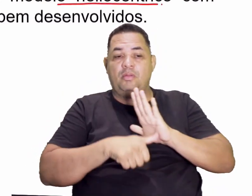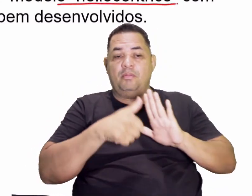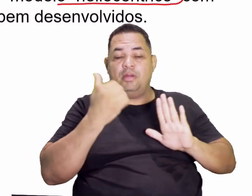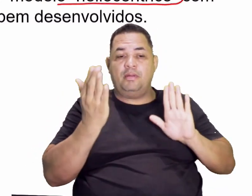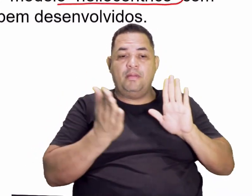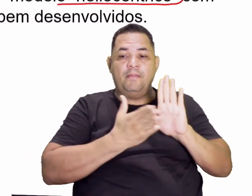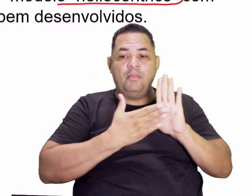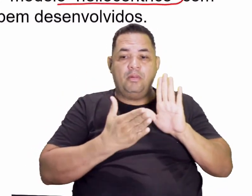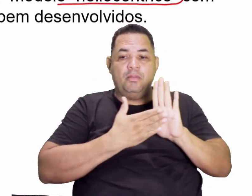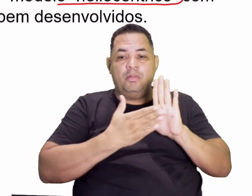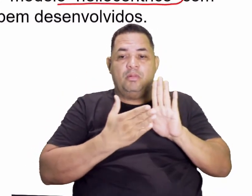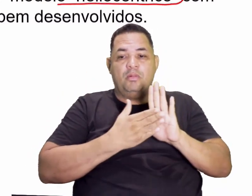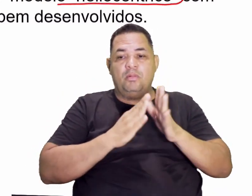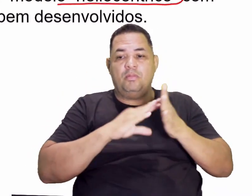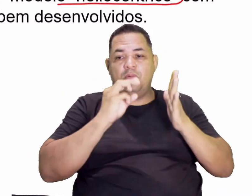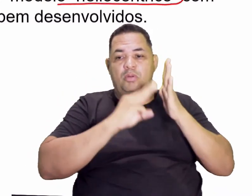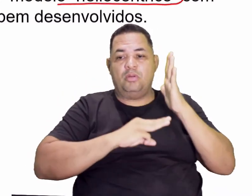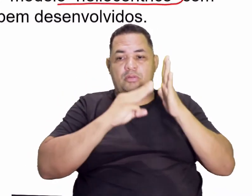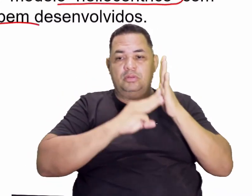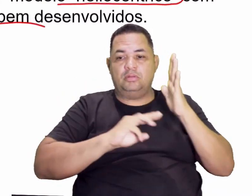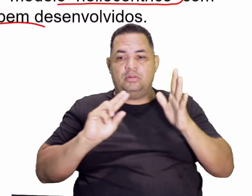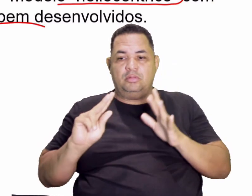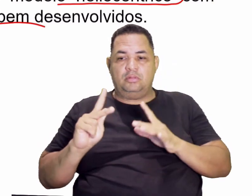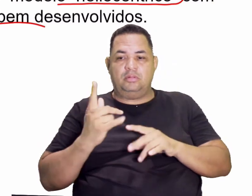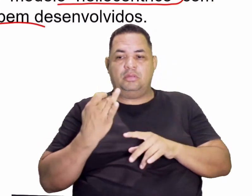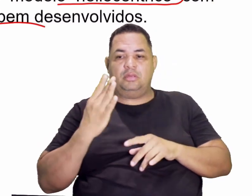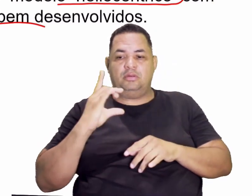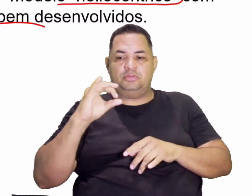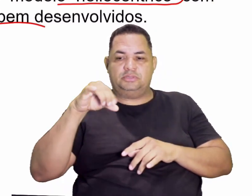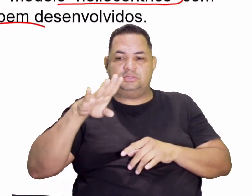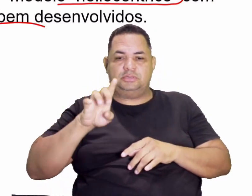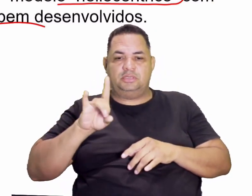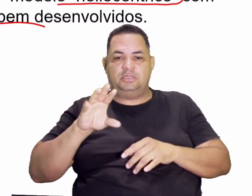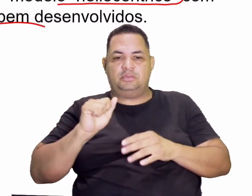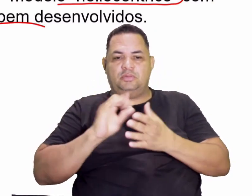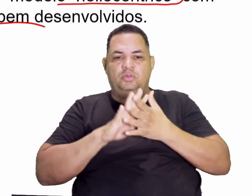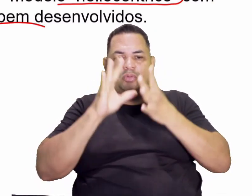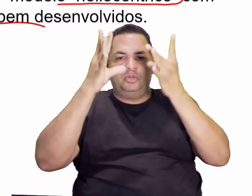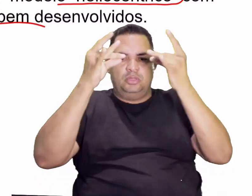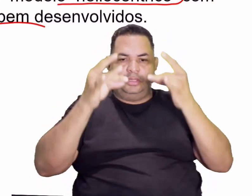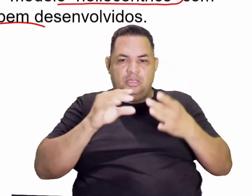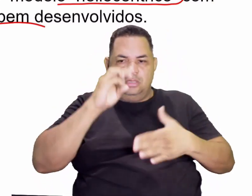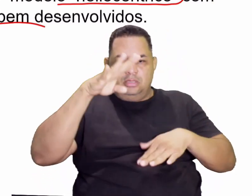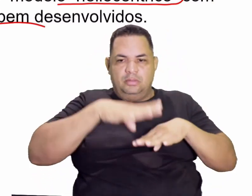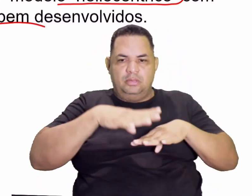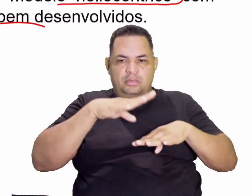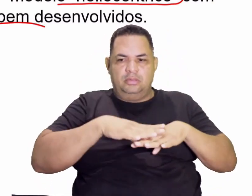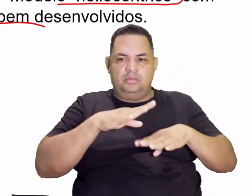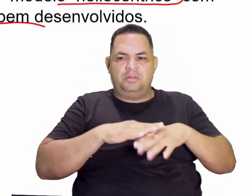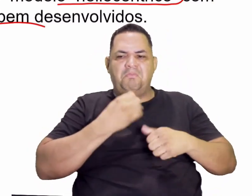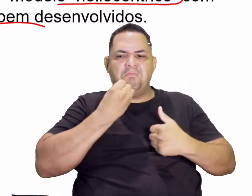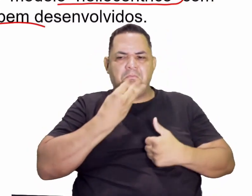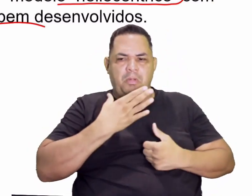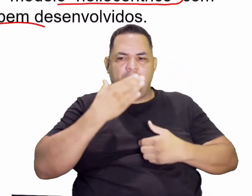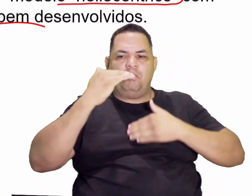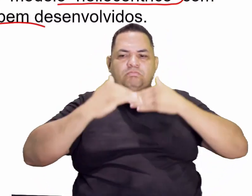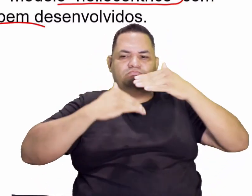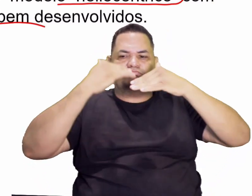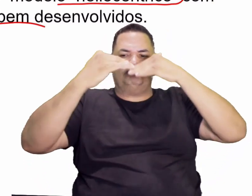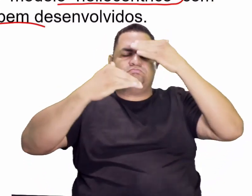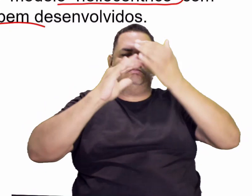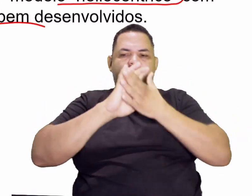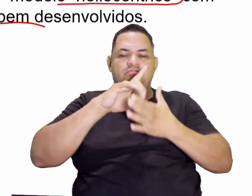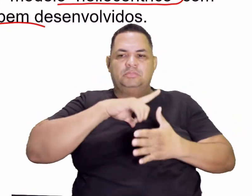modelo heliocêntrico, está aqui, com detalhes matemáticos bem desenvolvidos. Então, assim, tinha as teorias, as